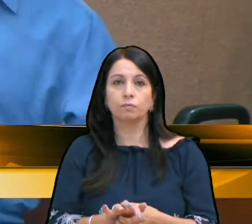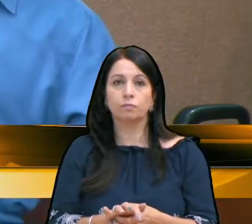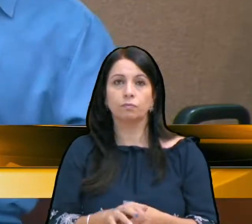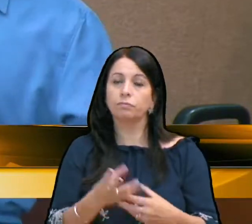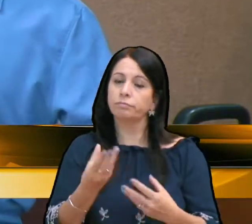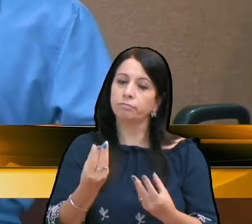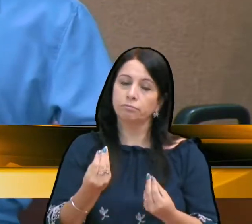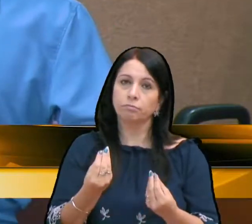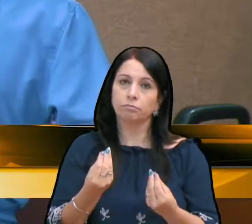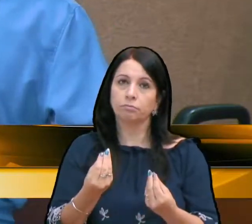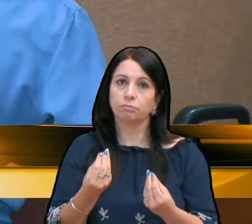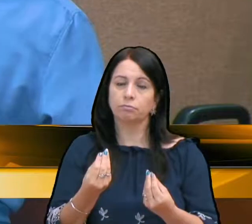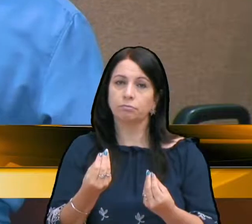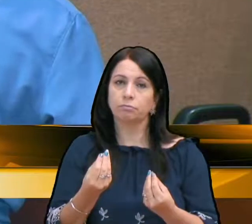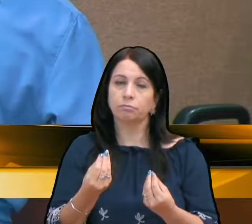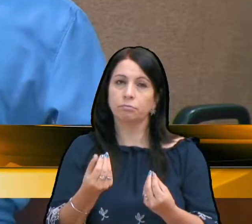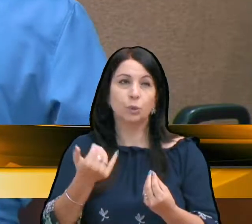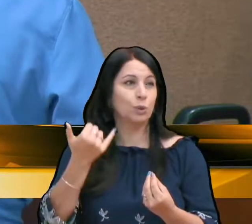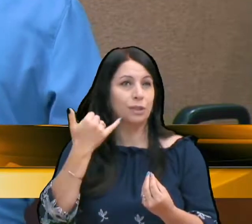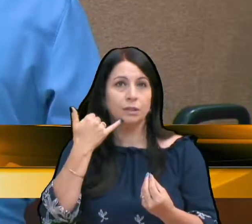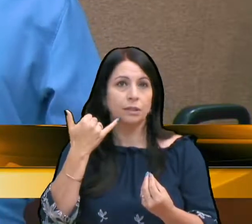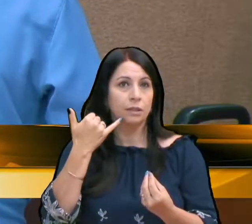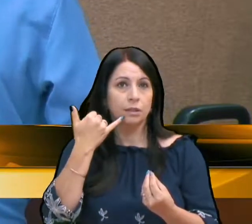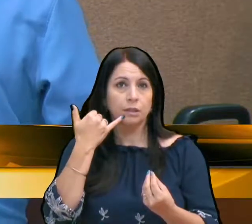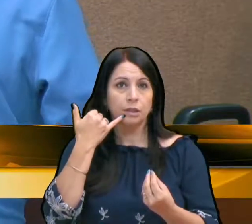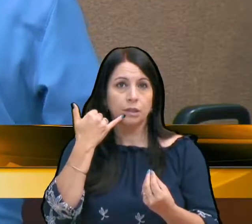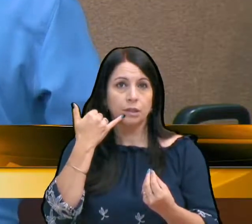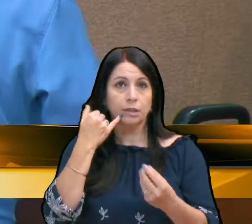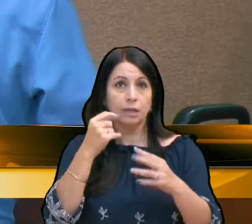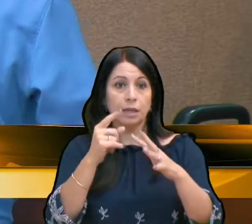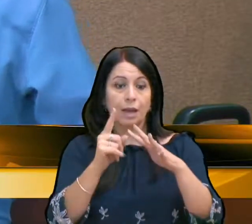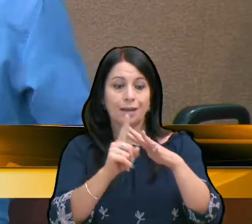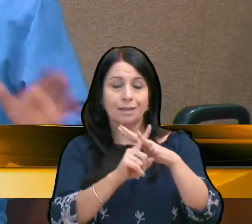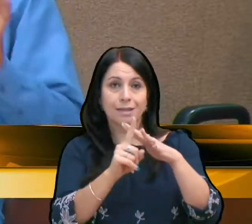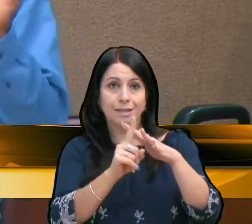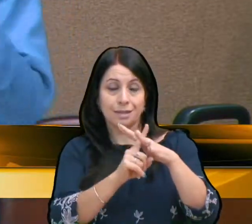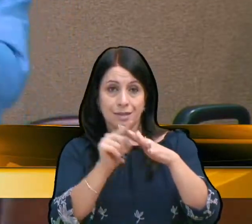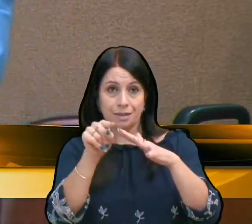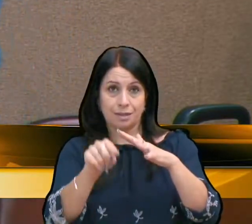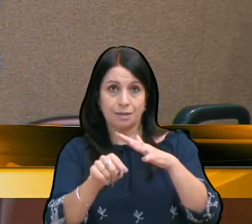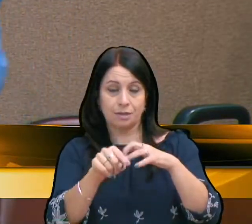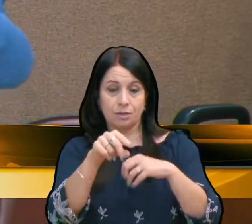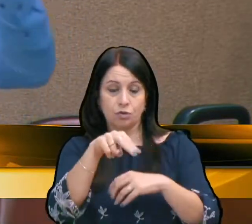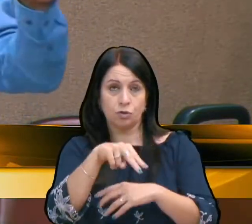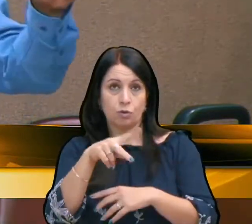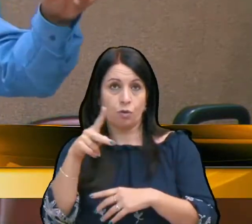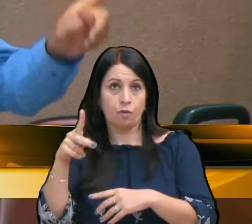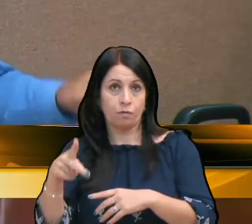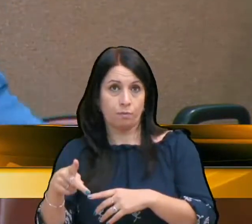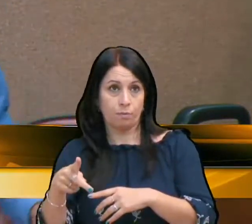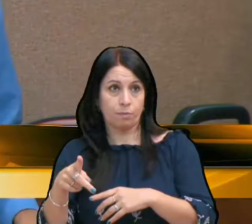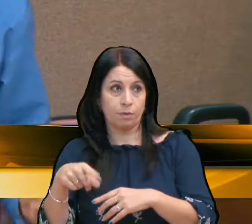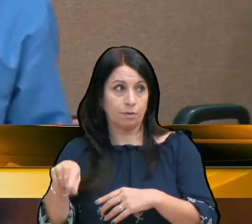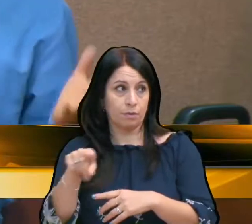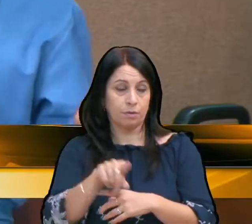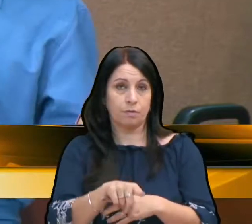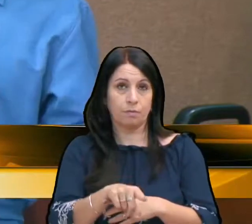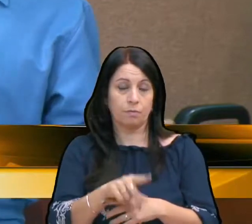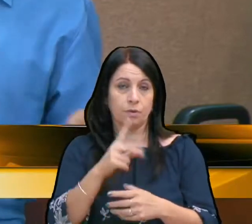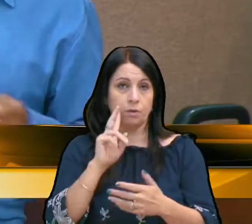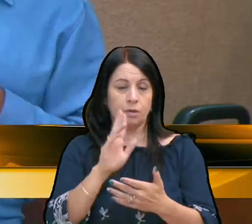O celular, digamos, pega a antena de Nova Petrópolis. Quem não conhece aí, não pega de Caxias, pega a antena de Nova Petrópolis.